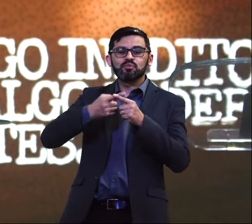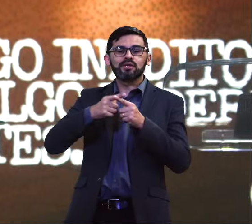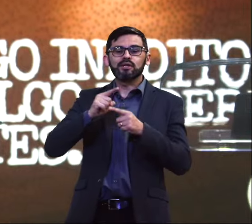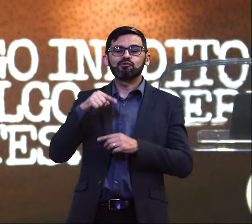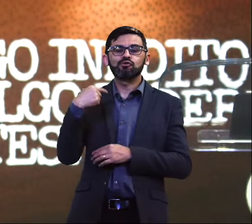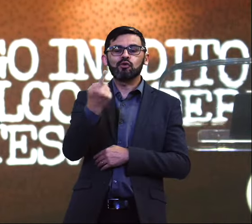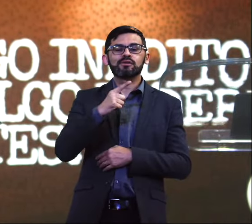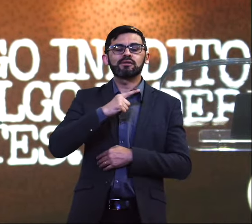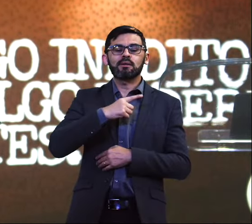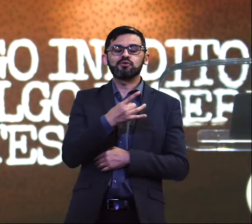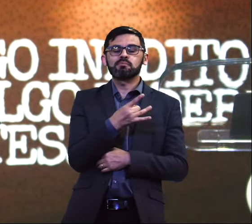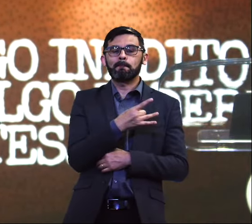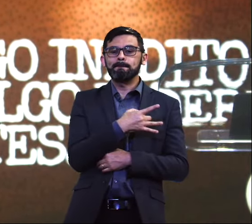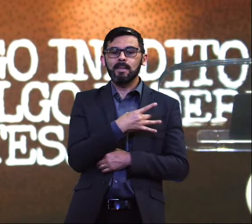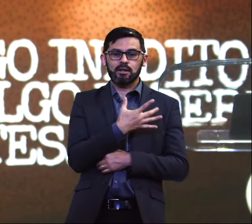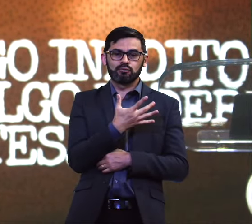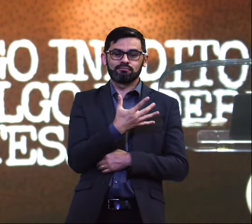Medo do novo.